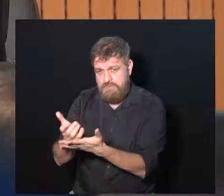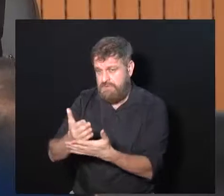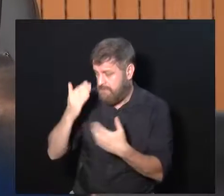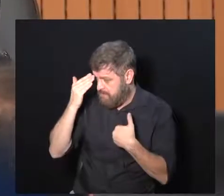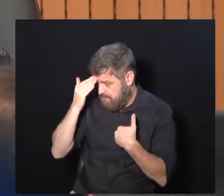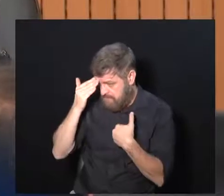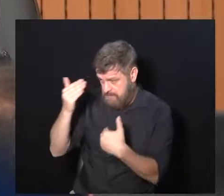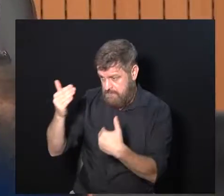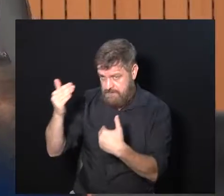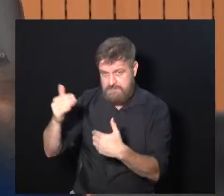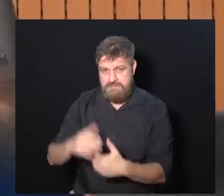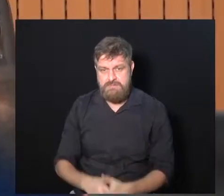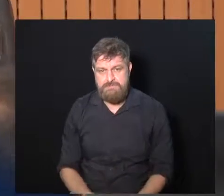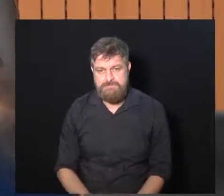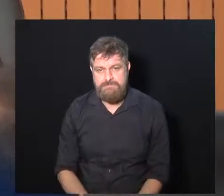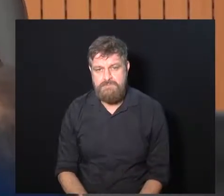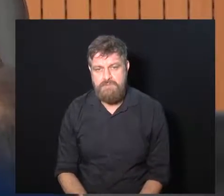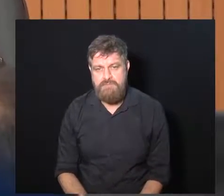convite.